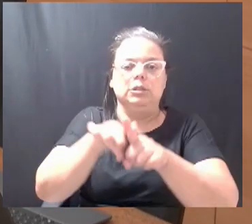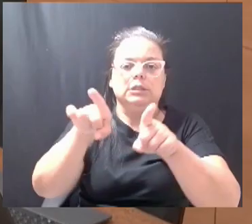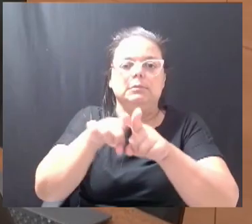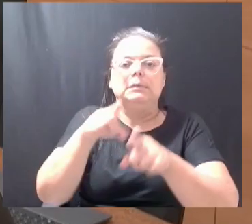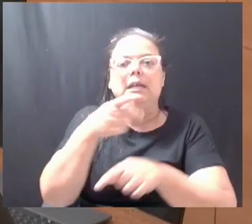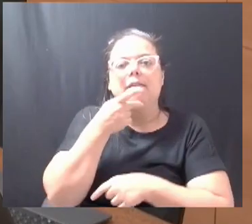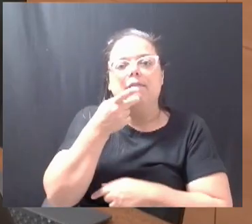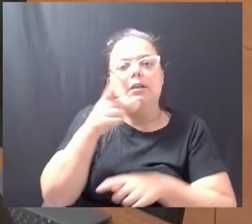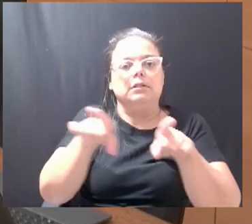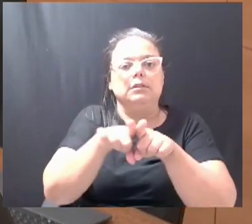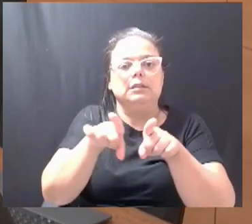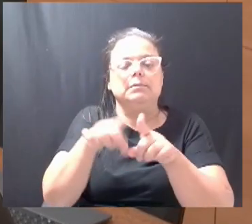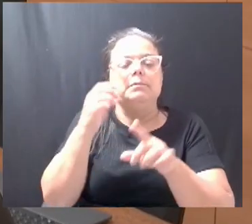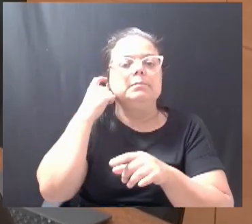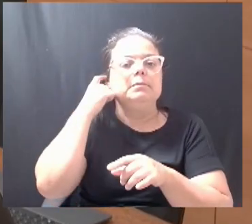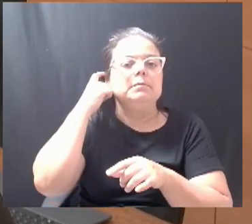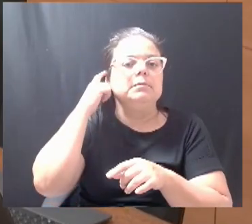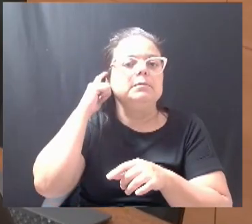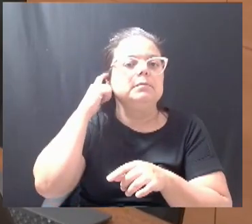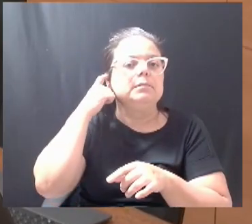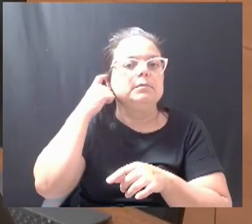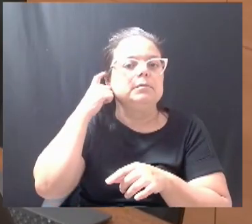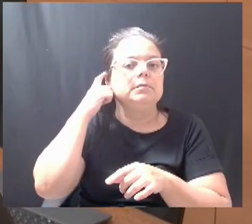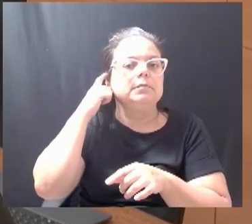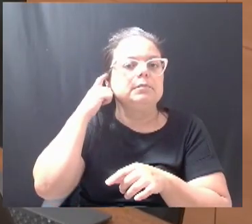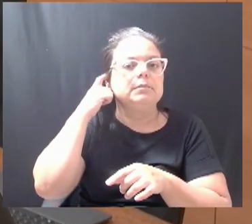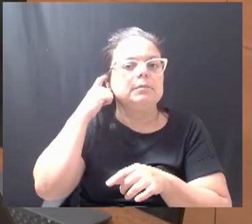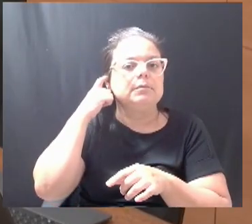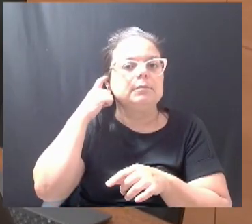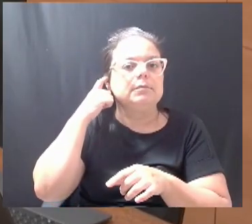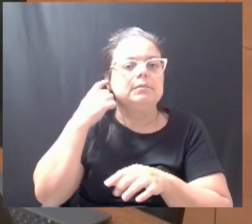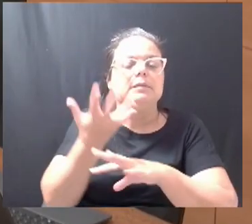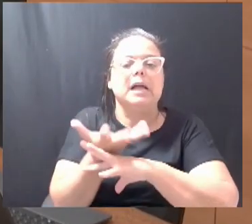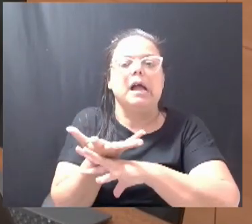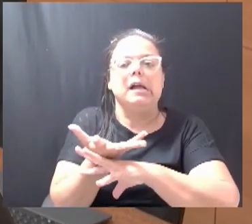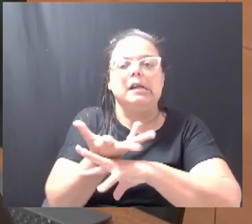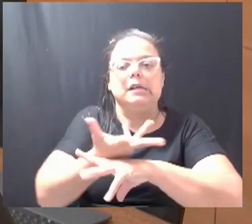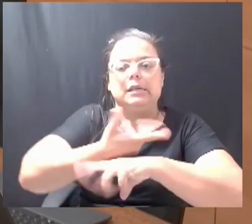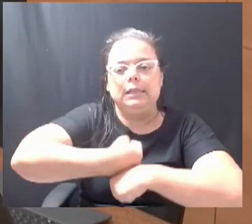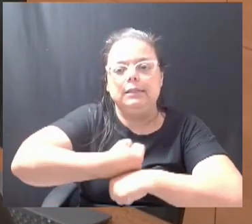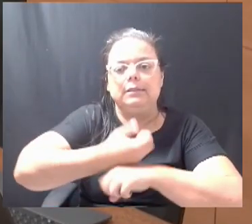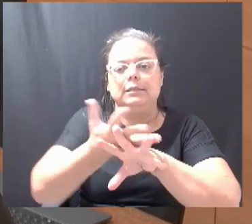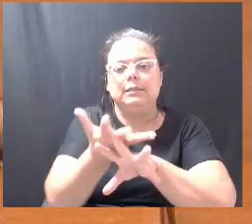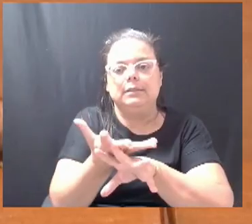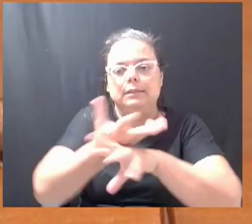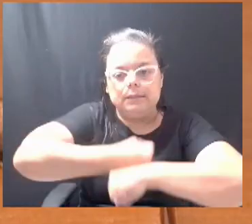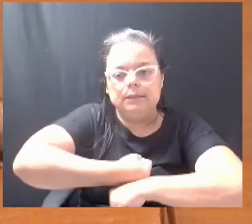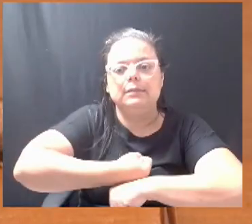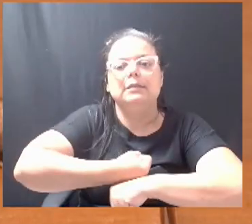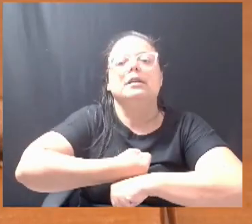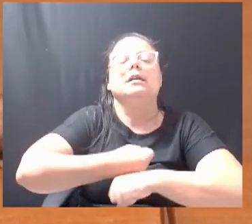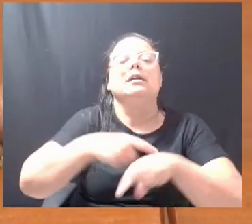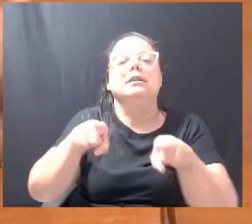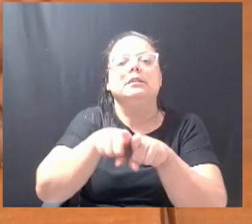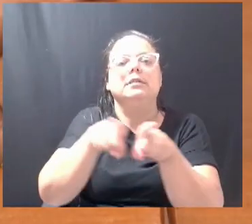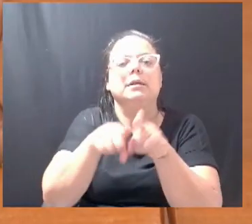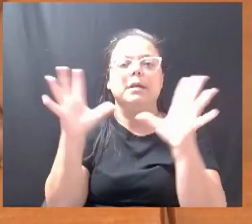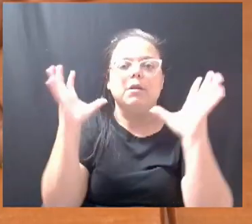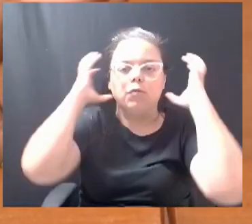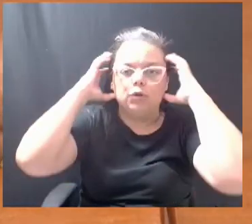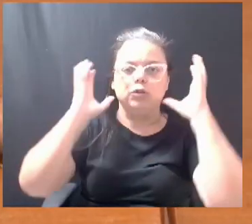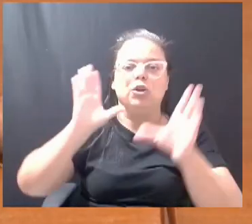pouco da interdisciplinaridade entre as pastas. Sim. O fonoaudiólogo na escola. Sim. Eu sei